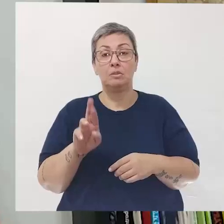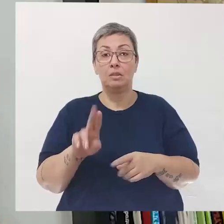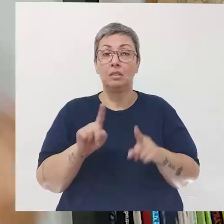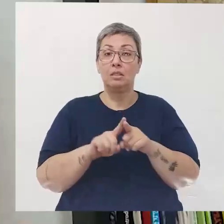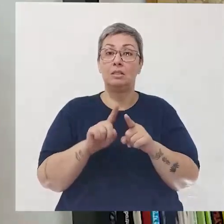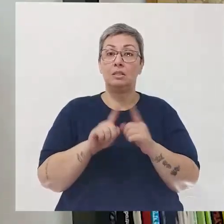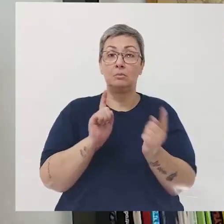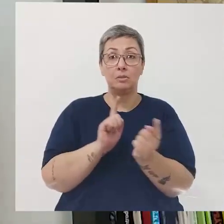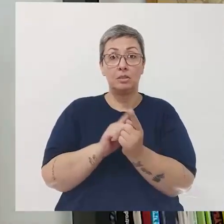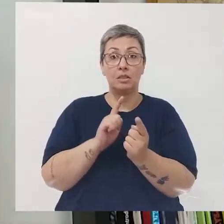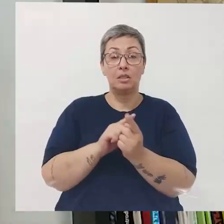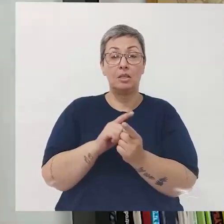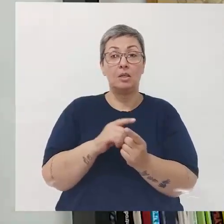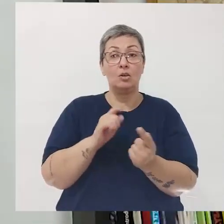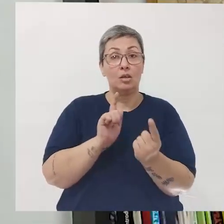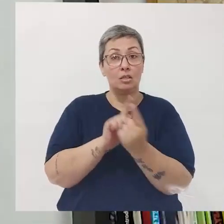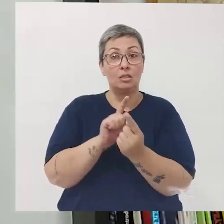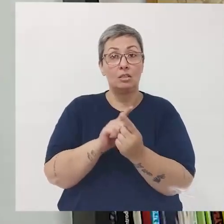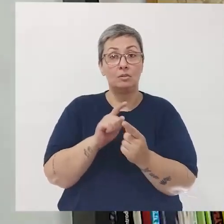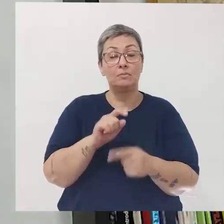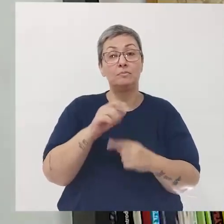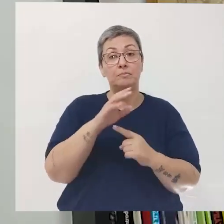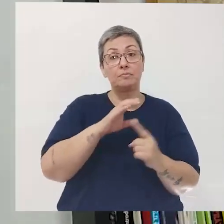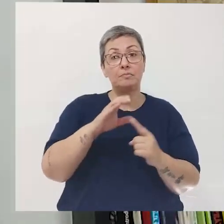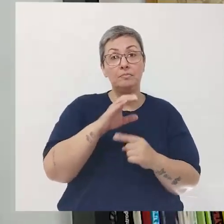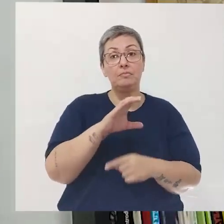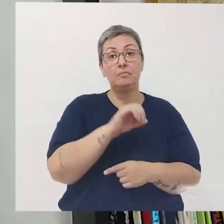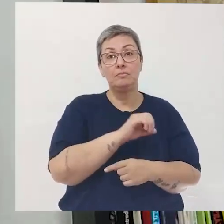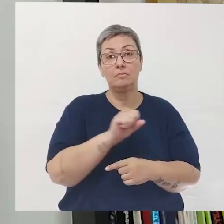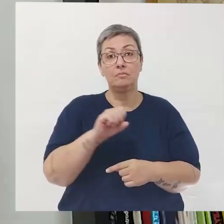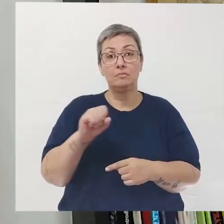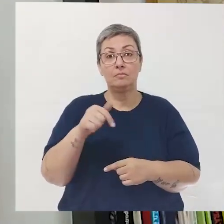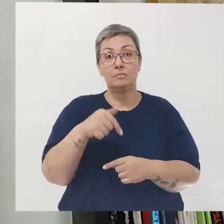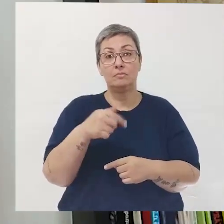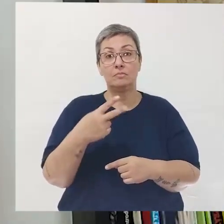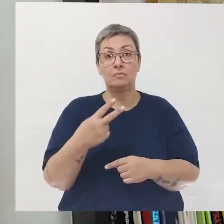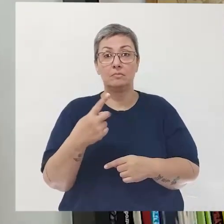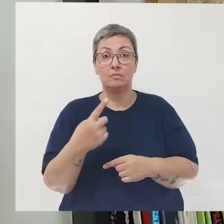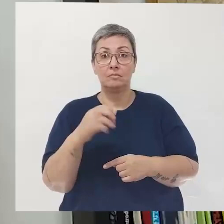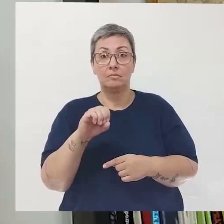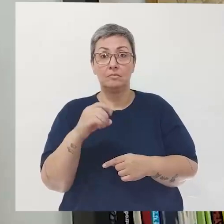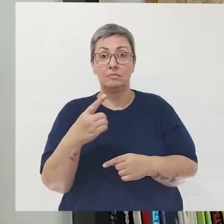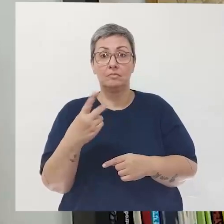www.edponline.com.br e a central de atendimento ao cliente através do telefone